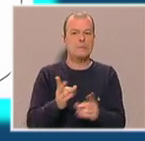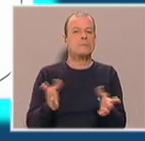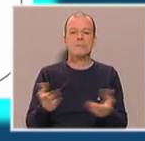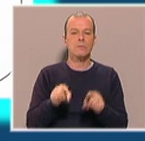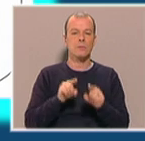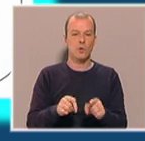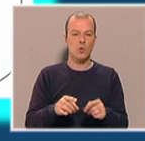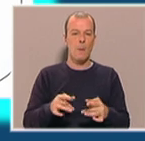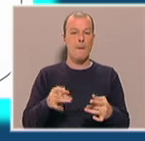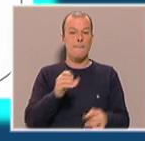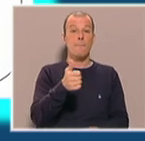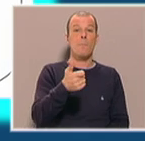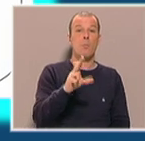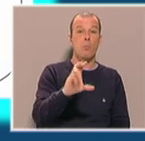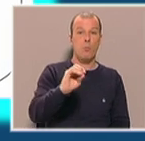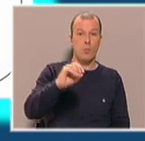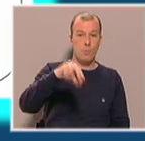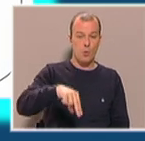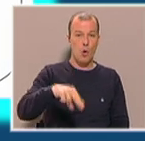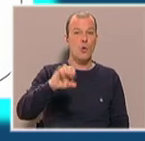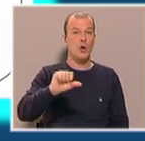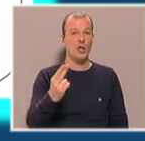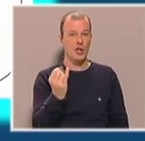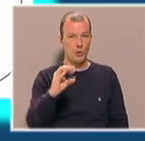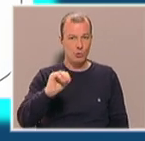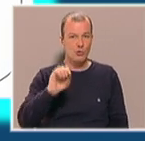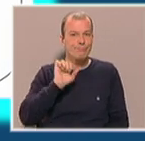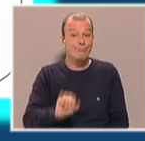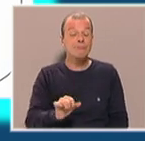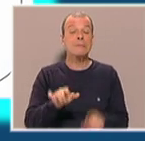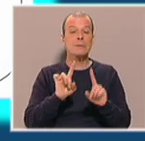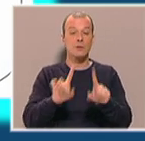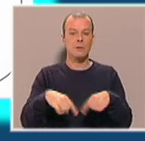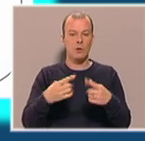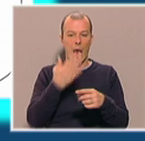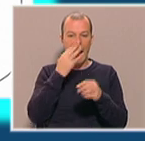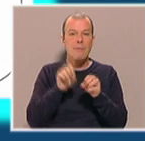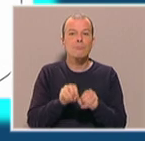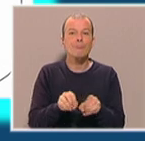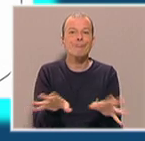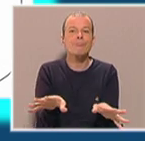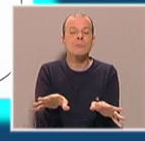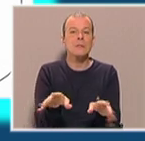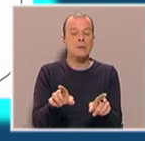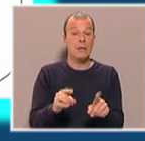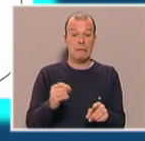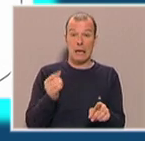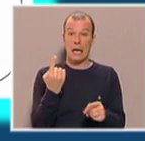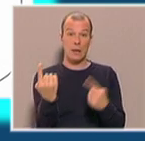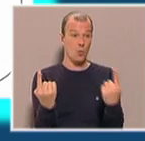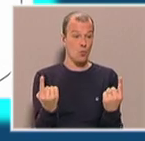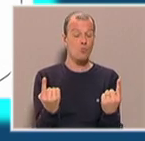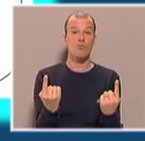os brônquios. Os brônquios, então, são ramificações da traqueia e cada brônquio